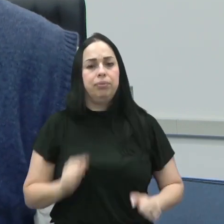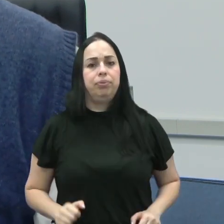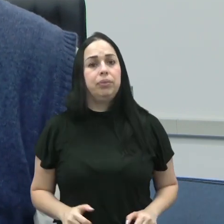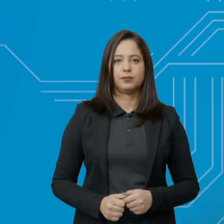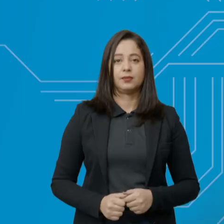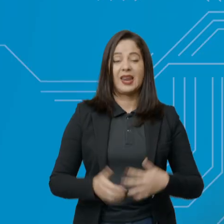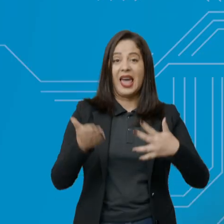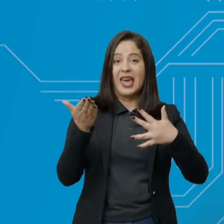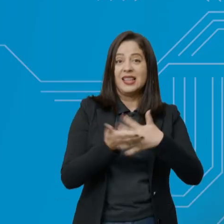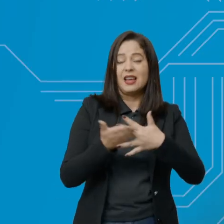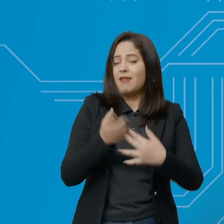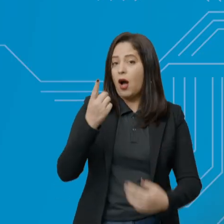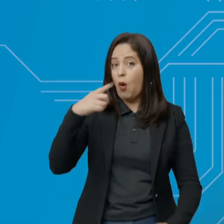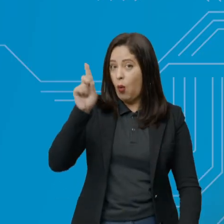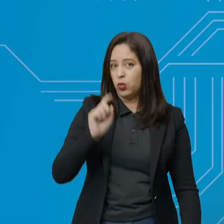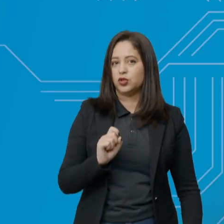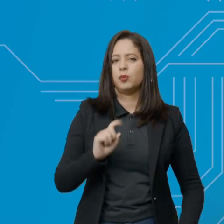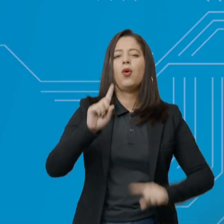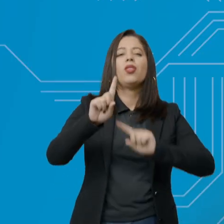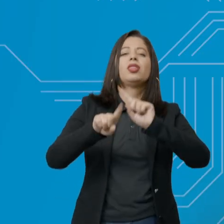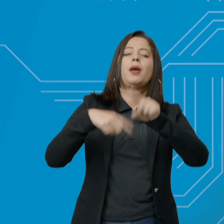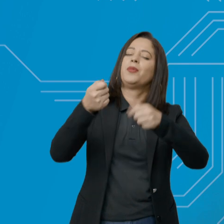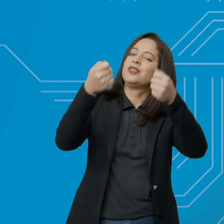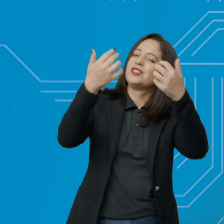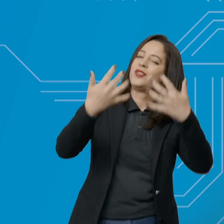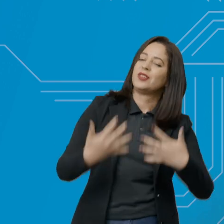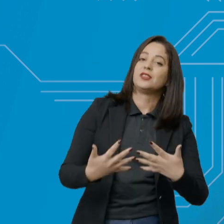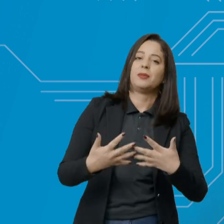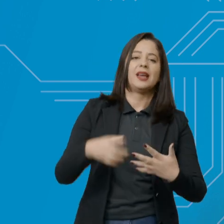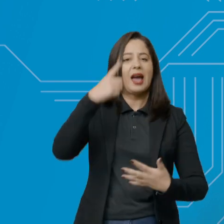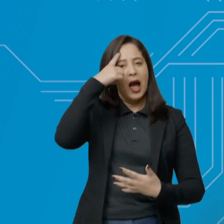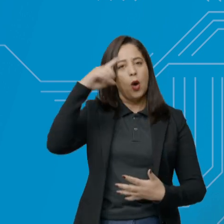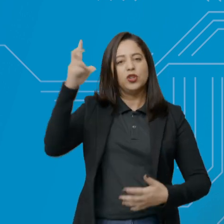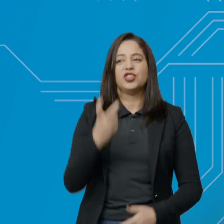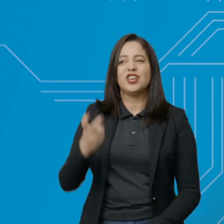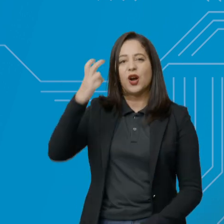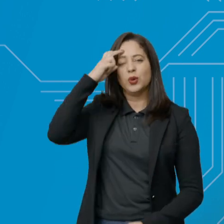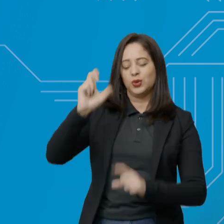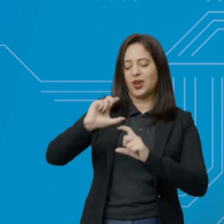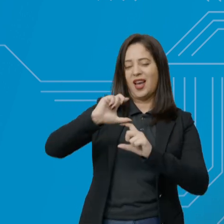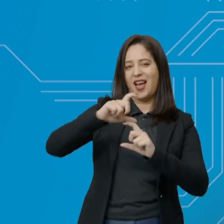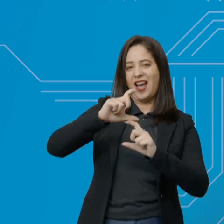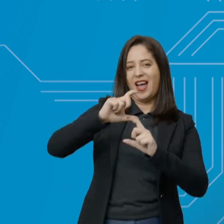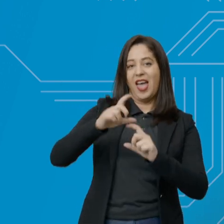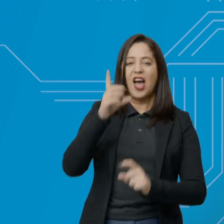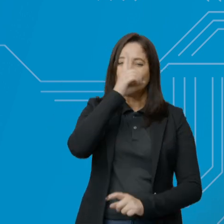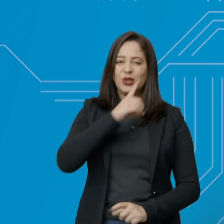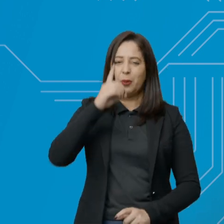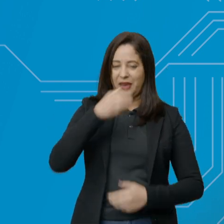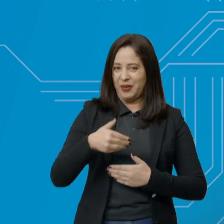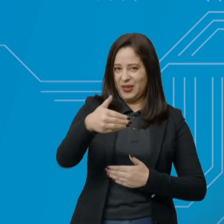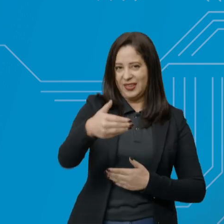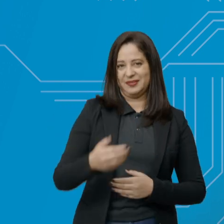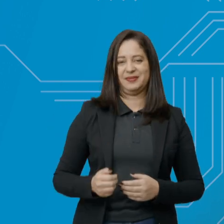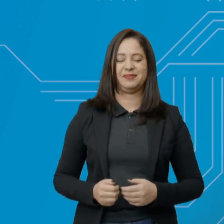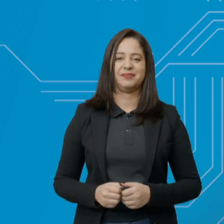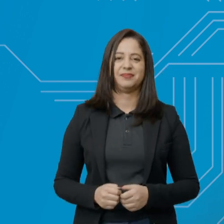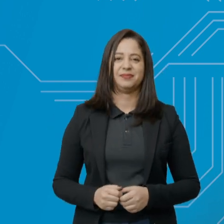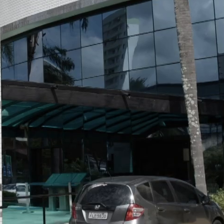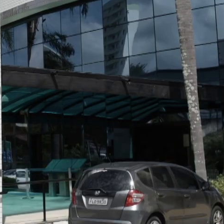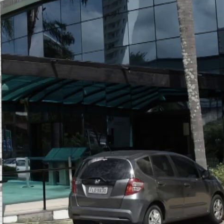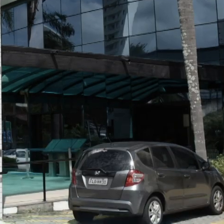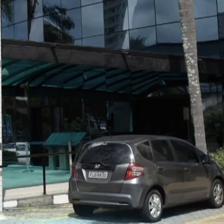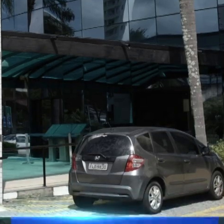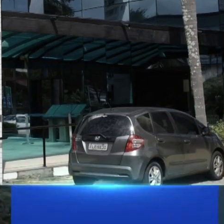frente trouxe. Vamos para o nosso último intervalo? No próximo bloco te conto sobre o Dia da Cultura Geek, celebrado neste domingo. Volto